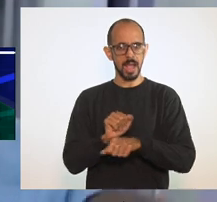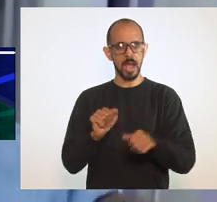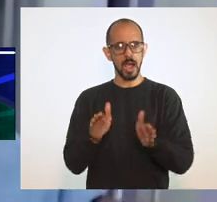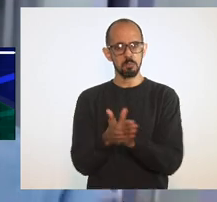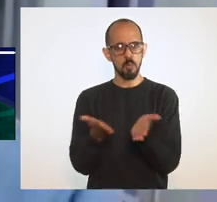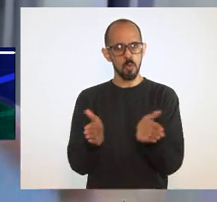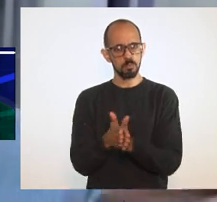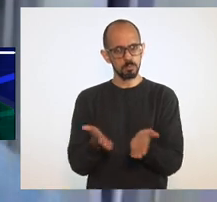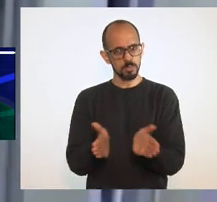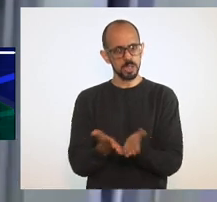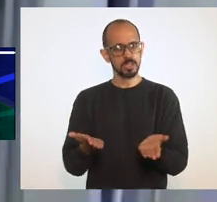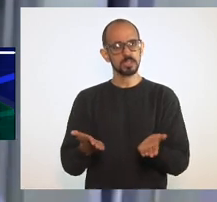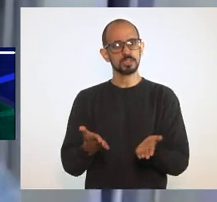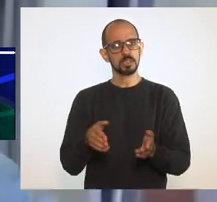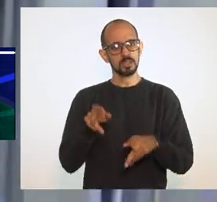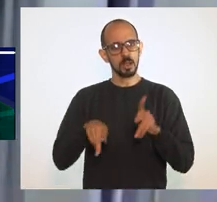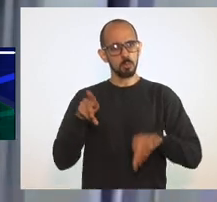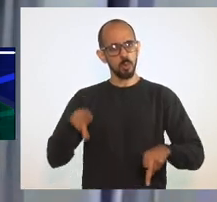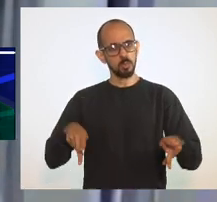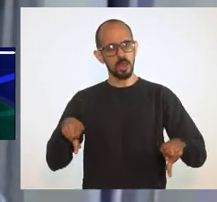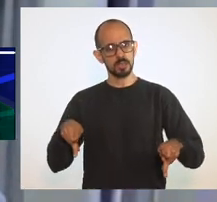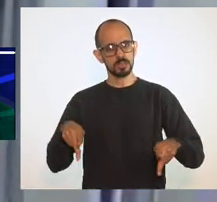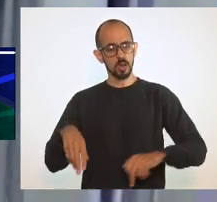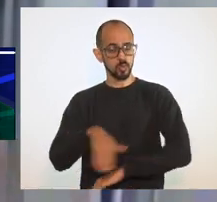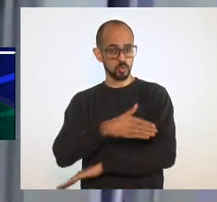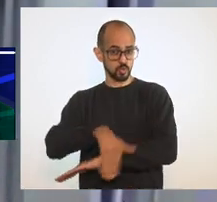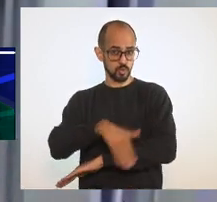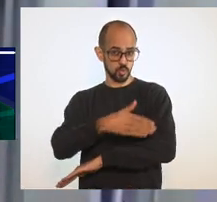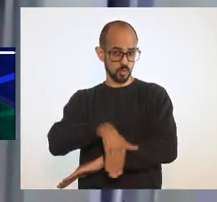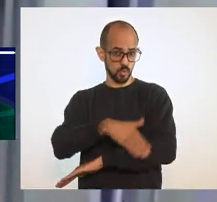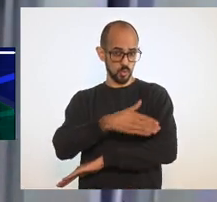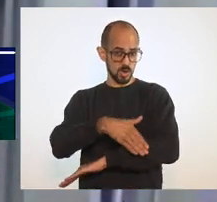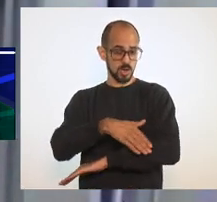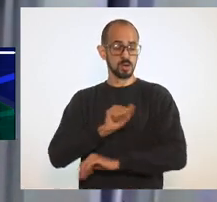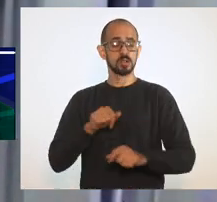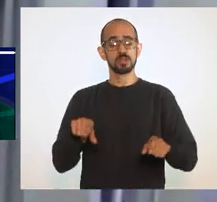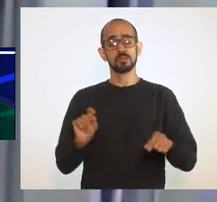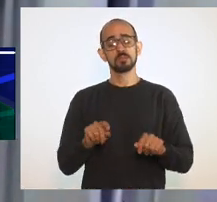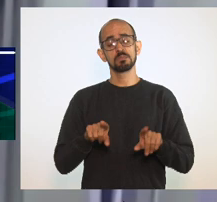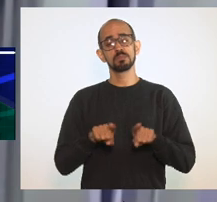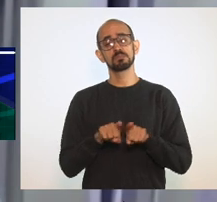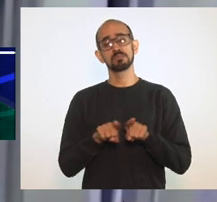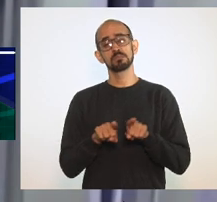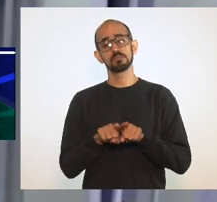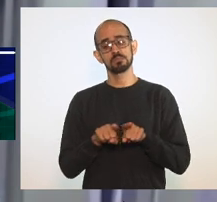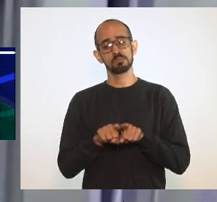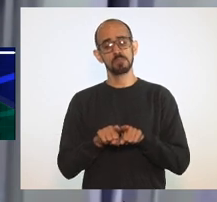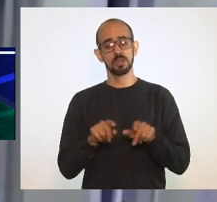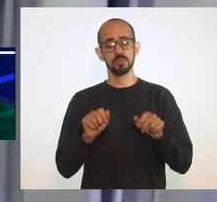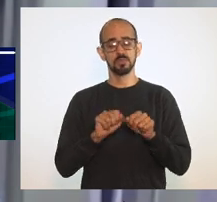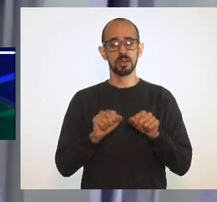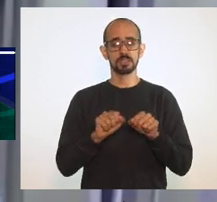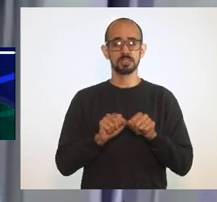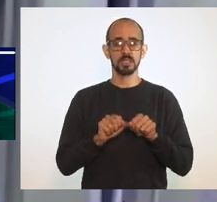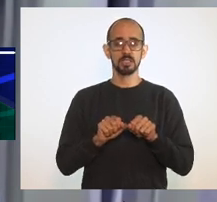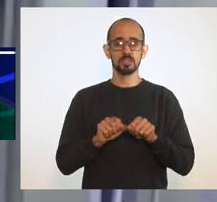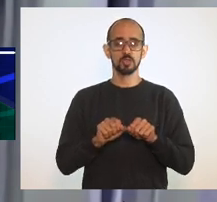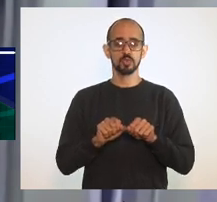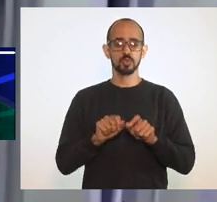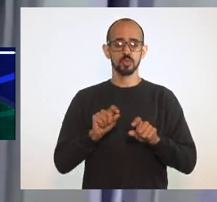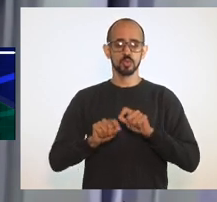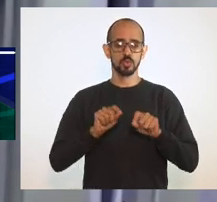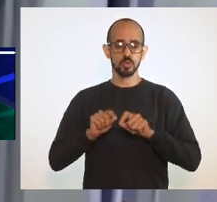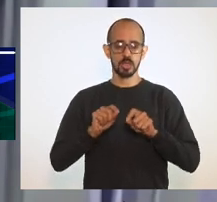da miséria, da população em situação de rua, mas, ao mesmo tempo, fazer isso preservando